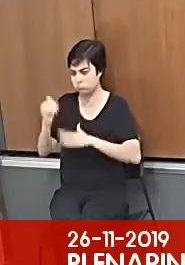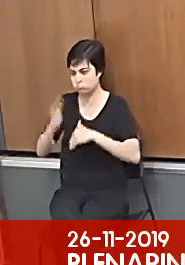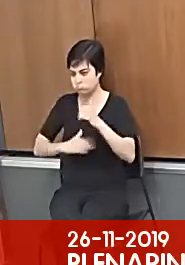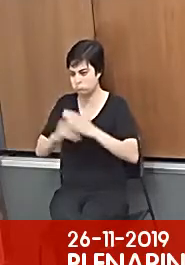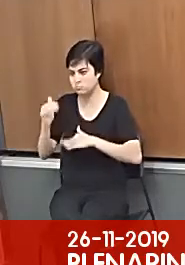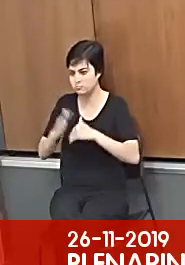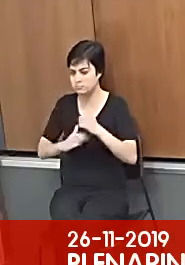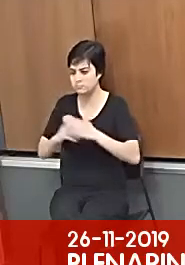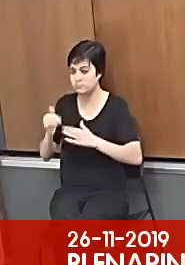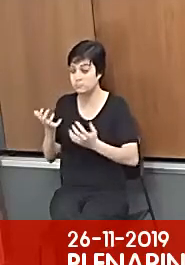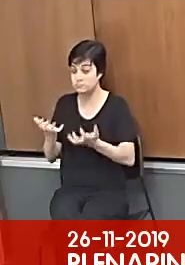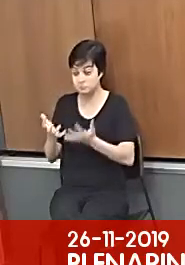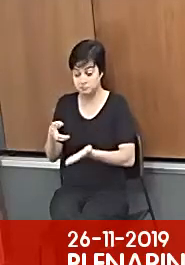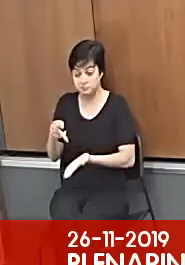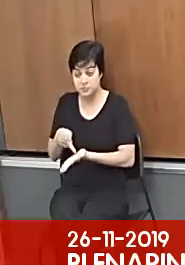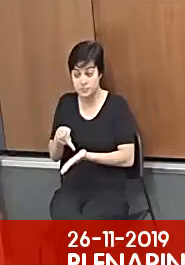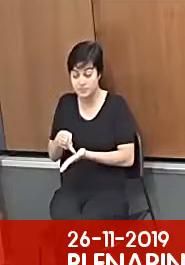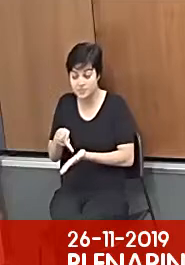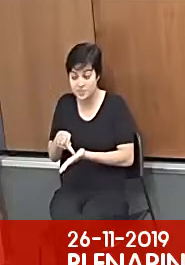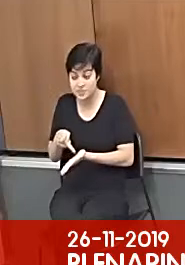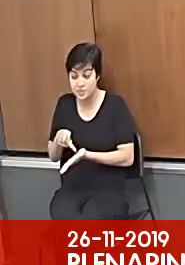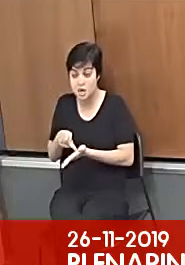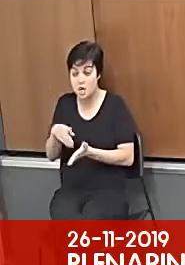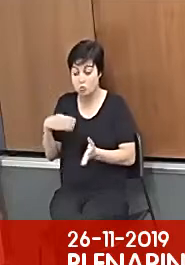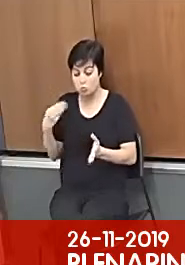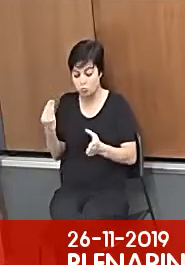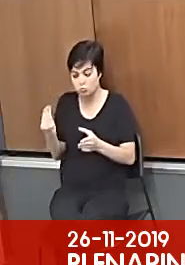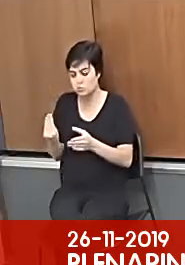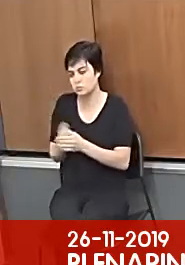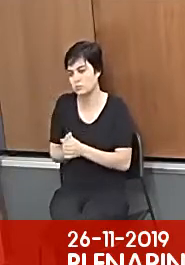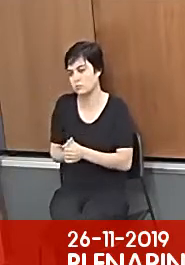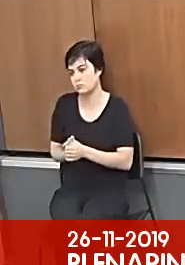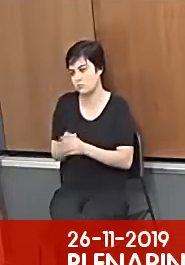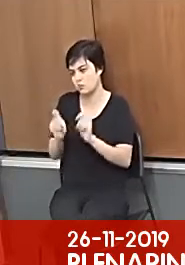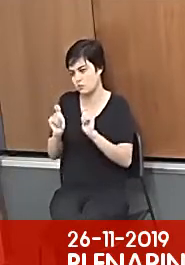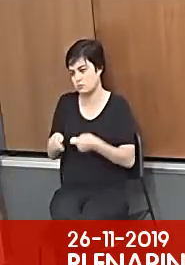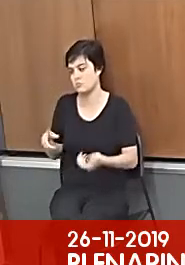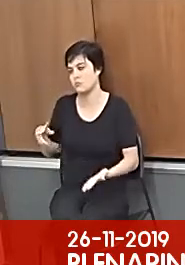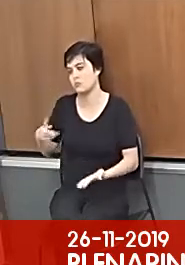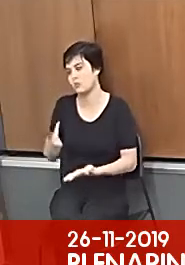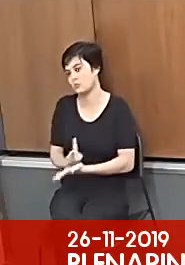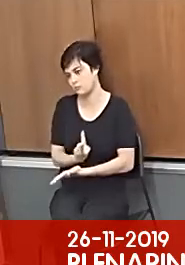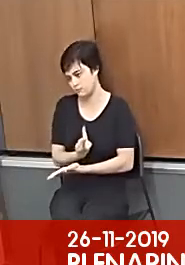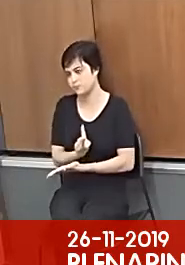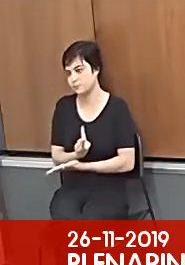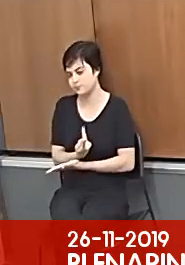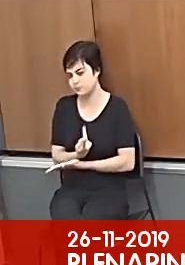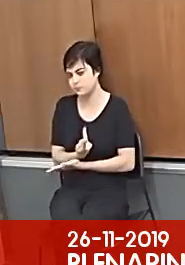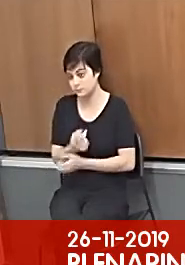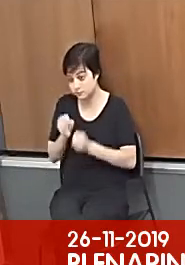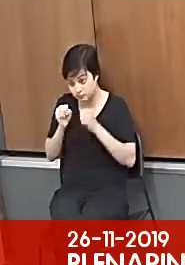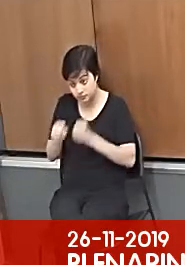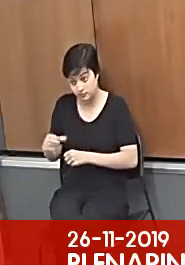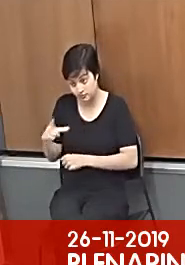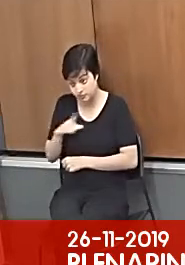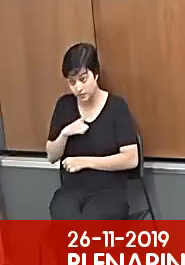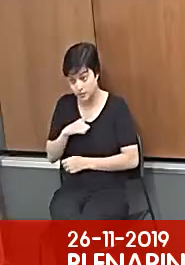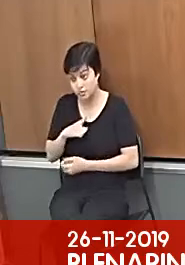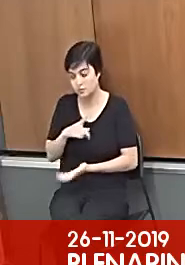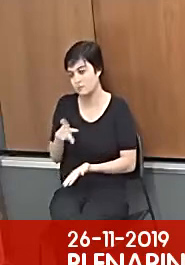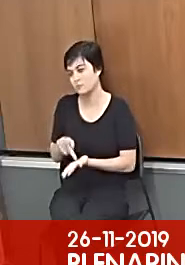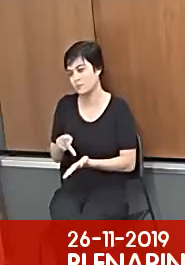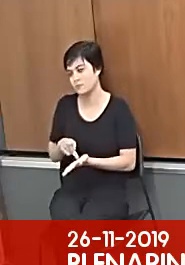queremos que, de fato, essa inclusão ela possa existir, ela possa